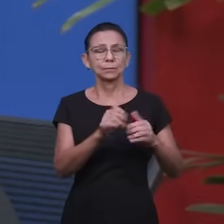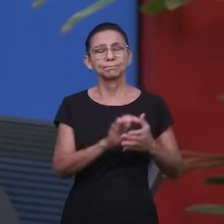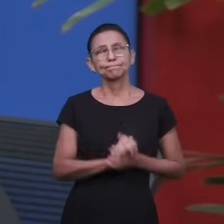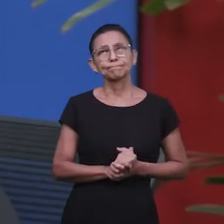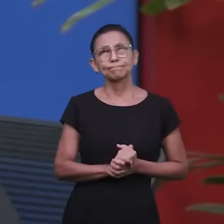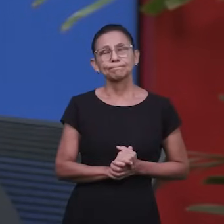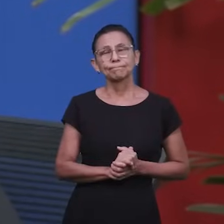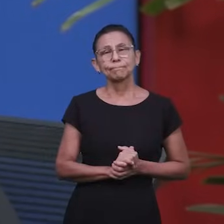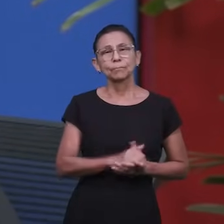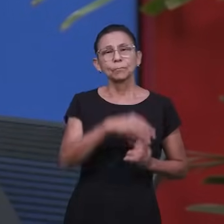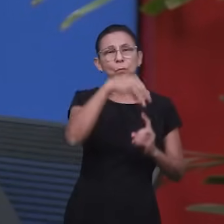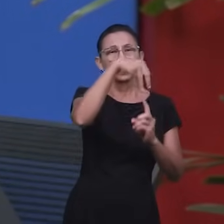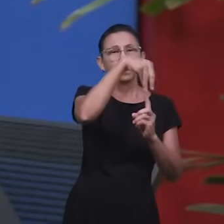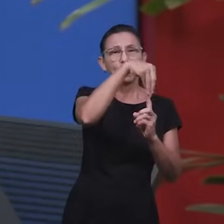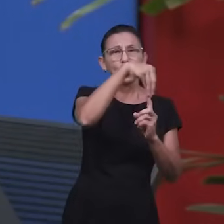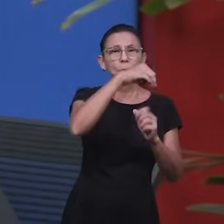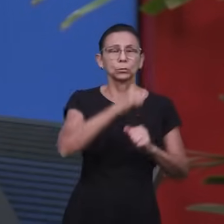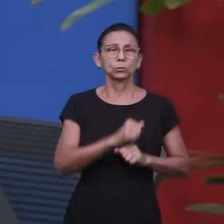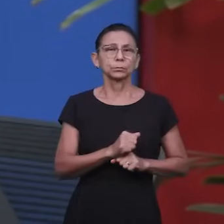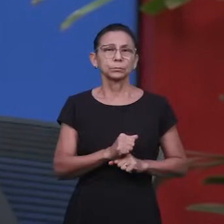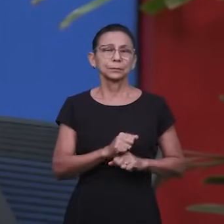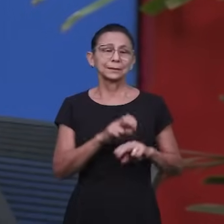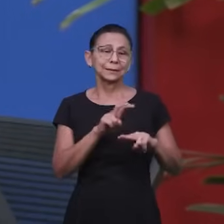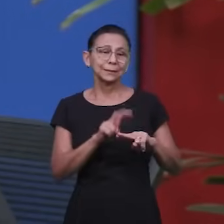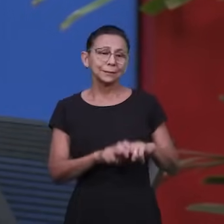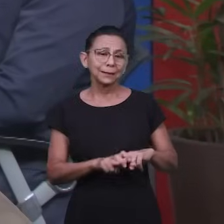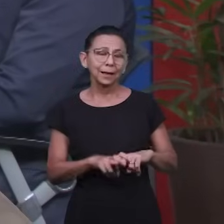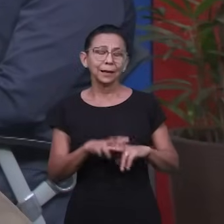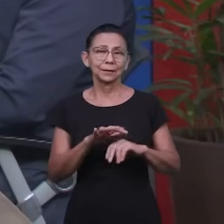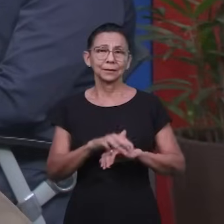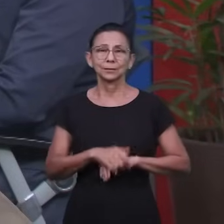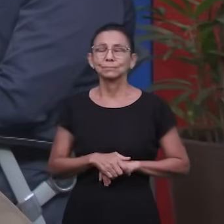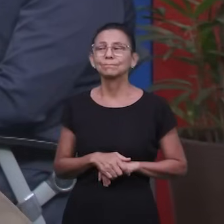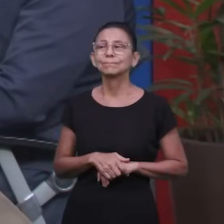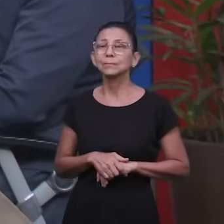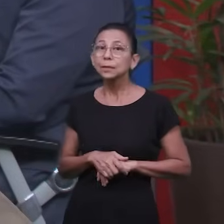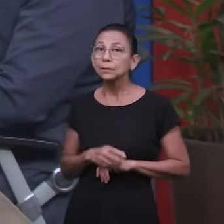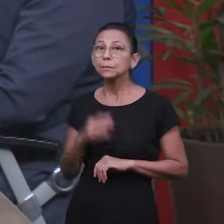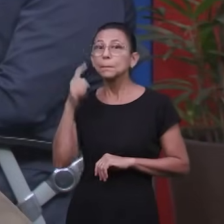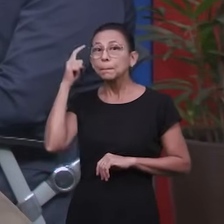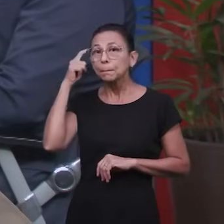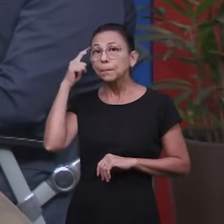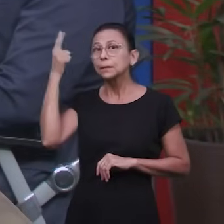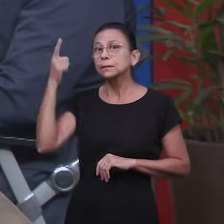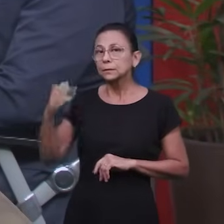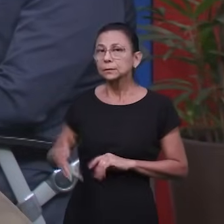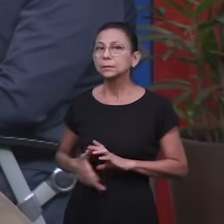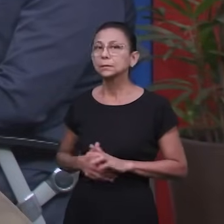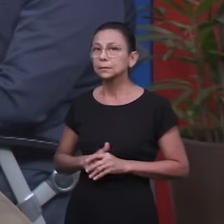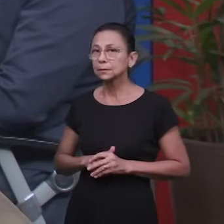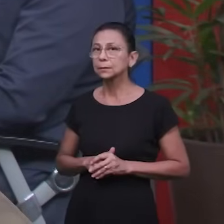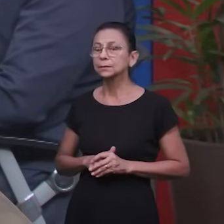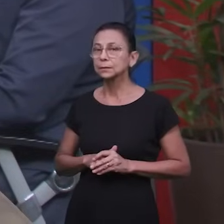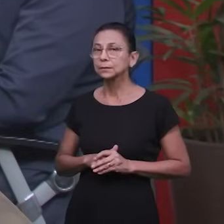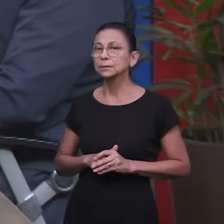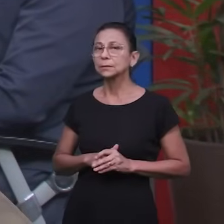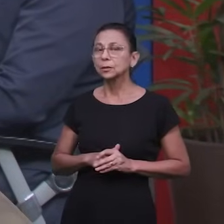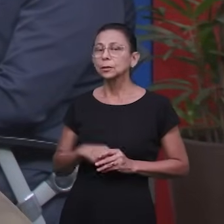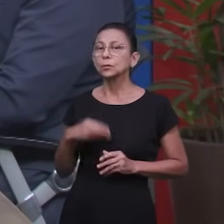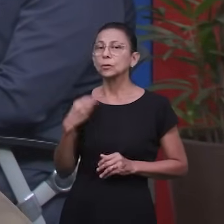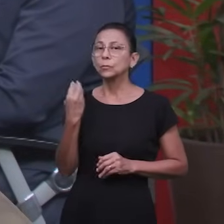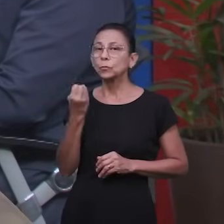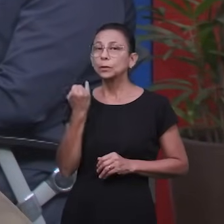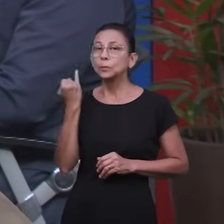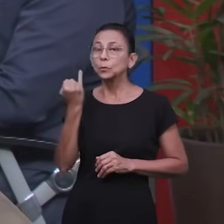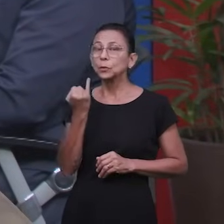foi importante nessa hora, né? Pastor Edson. Para nós, a cada dia, a paz do Senhor